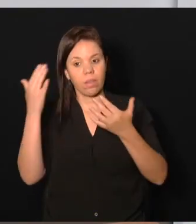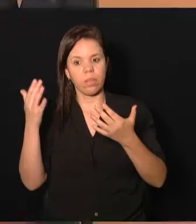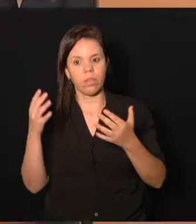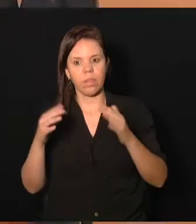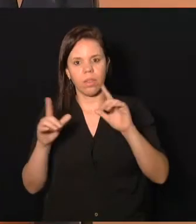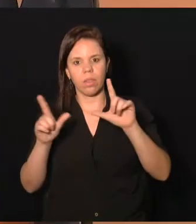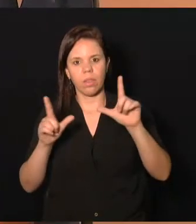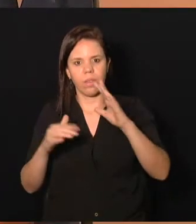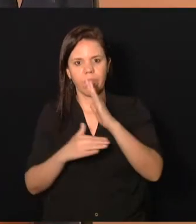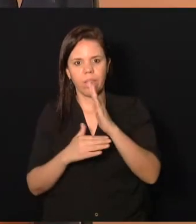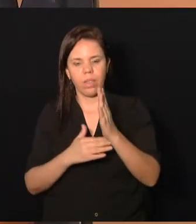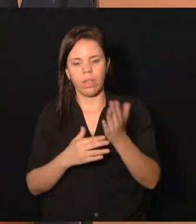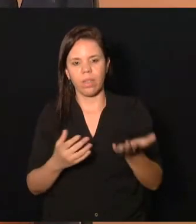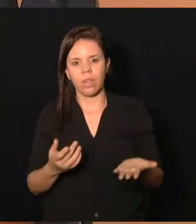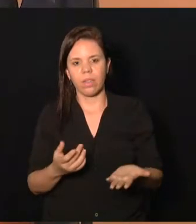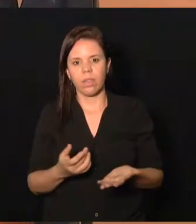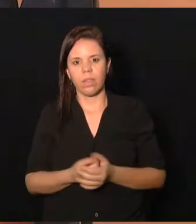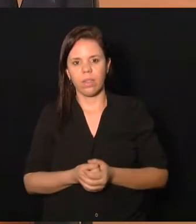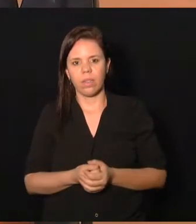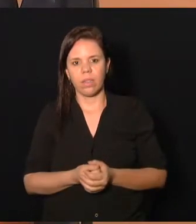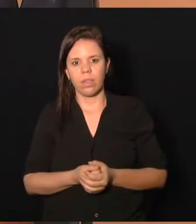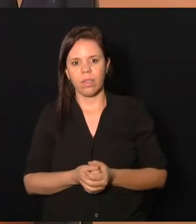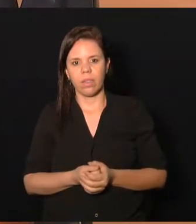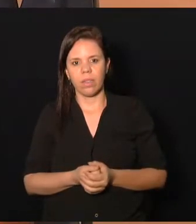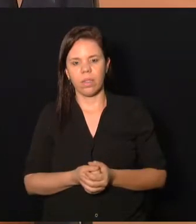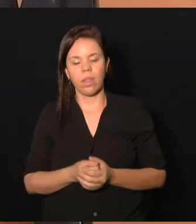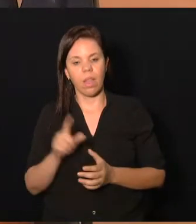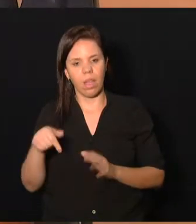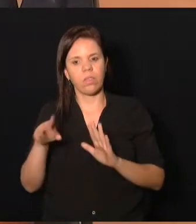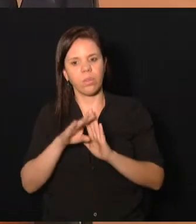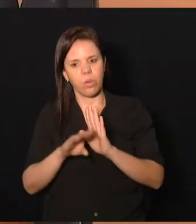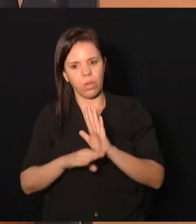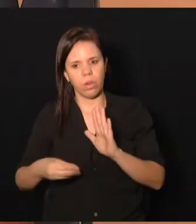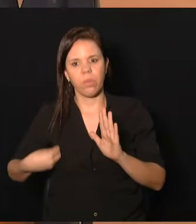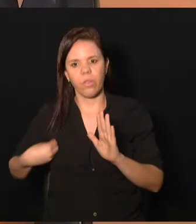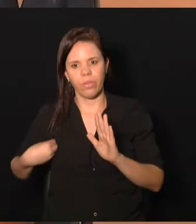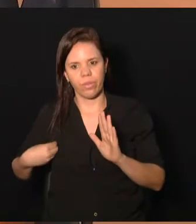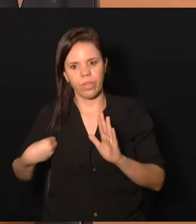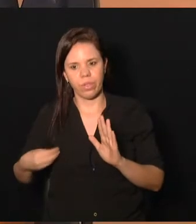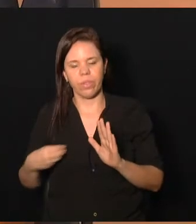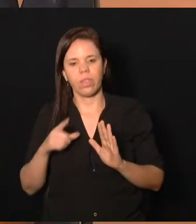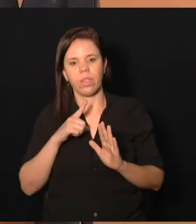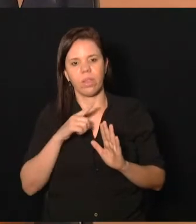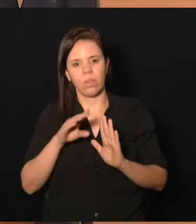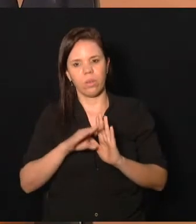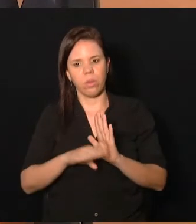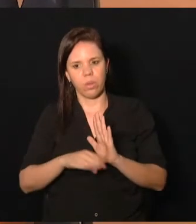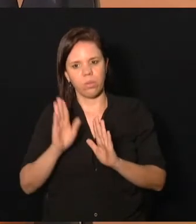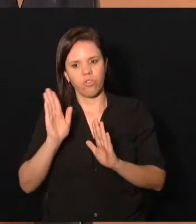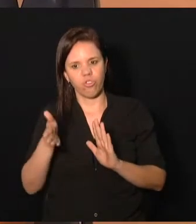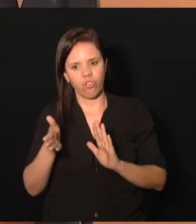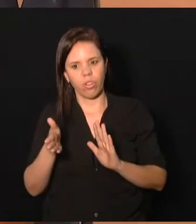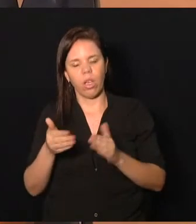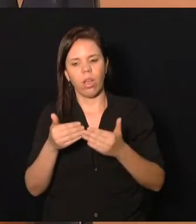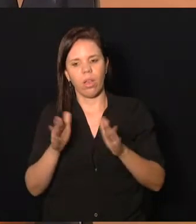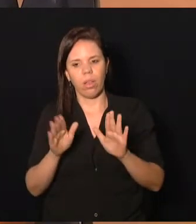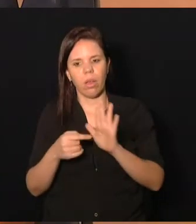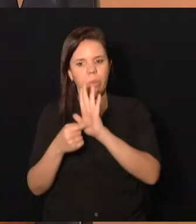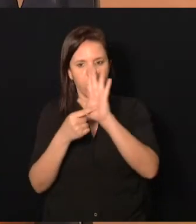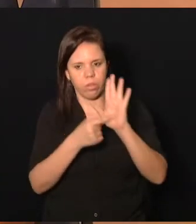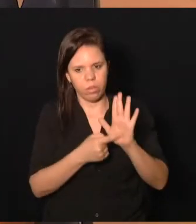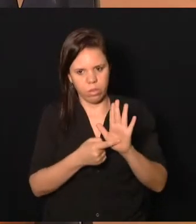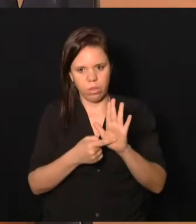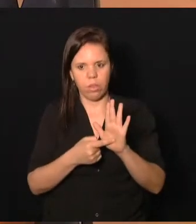TV Câmara, porque na realidade esse programa está sendo ao vivo e tem um programa já que